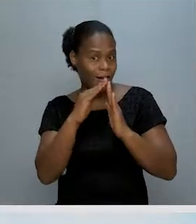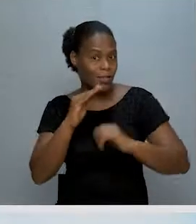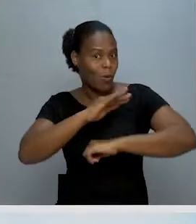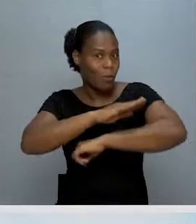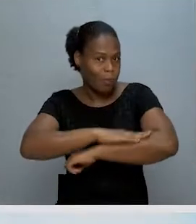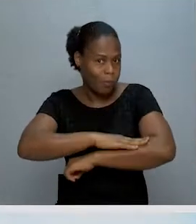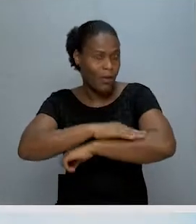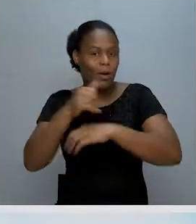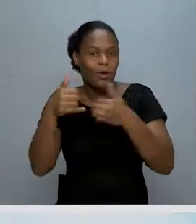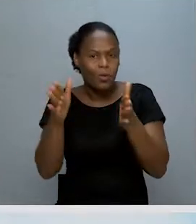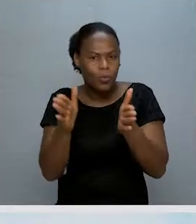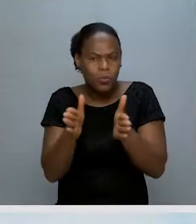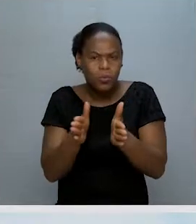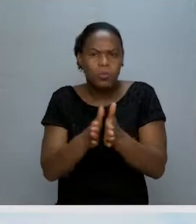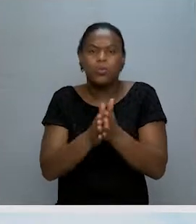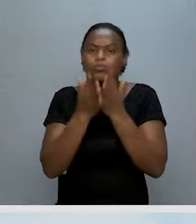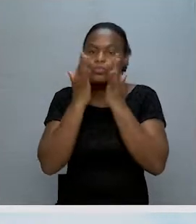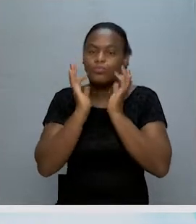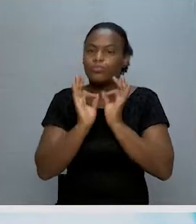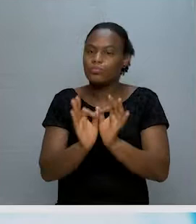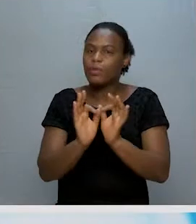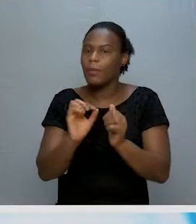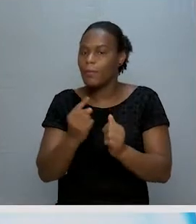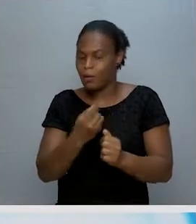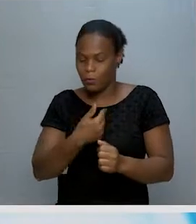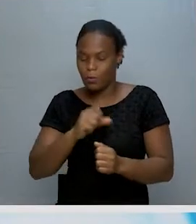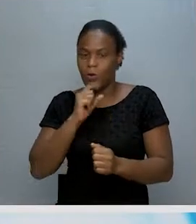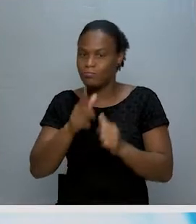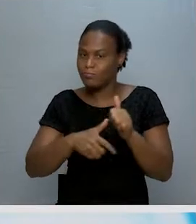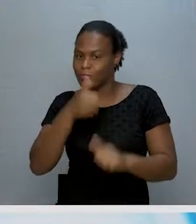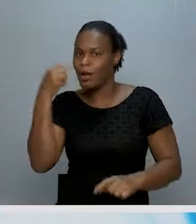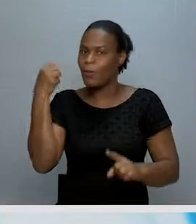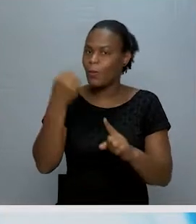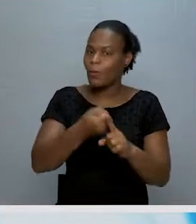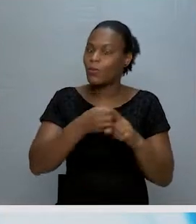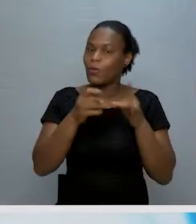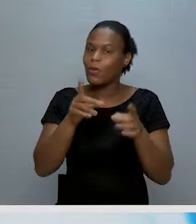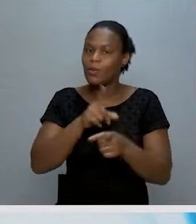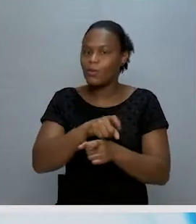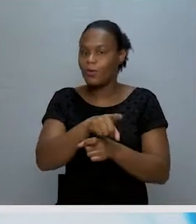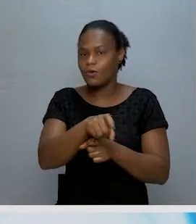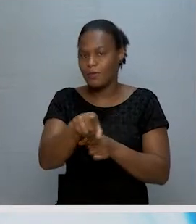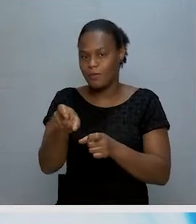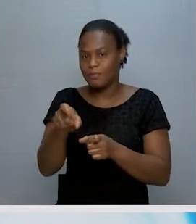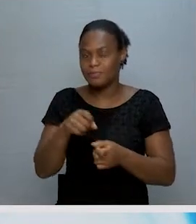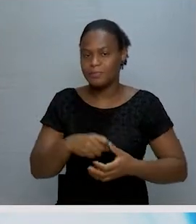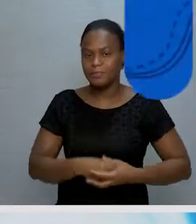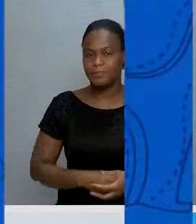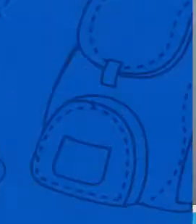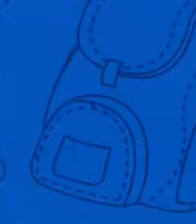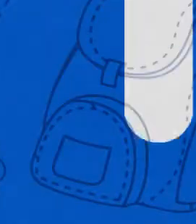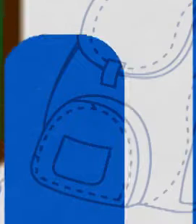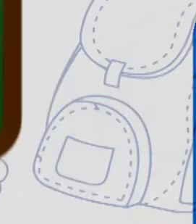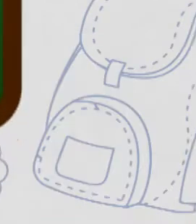casa, tomando todas as precauções para que possamos vencer esta batalha contra o coronavírus.